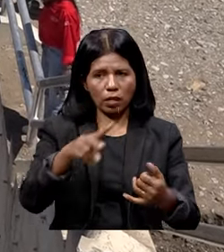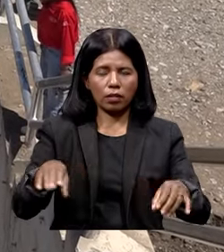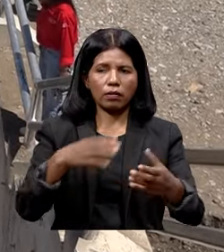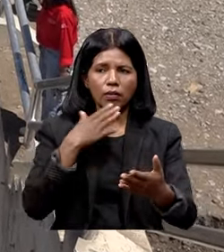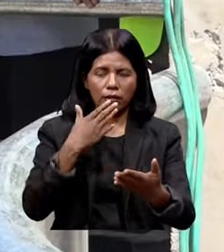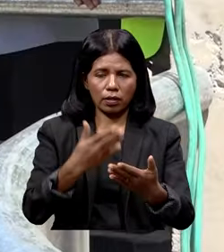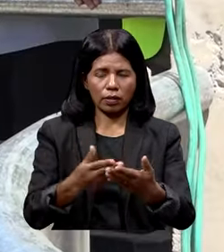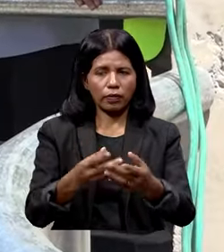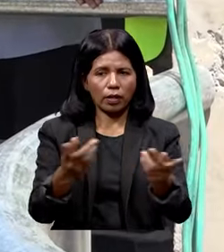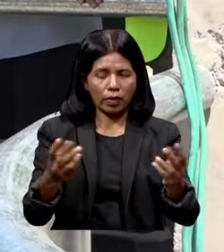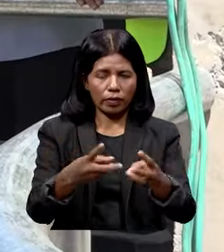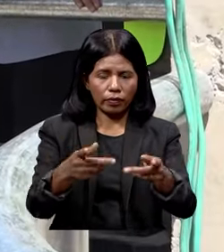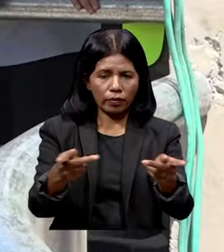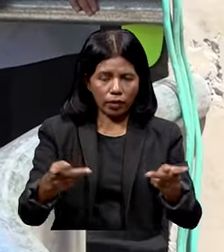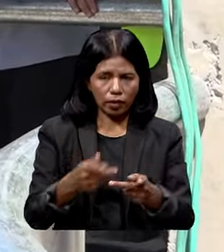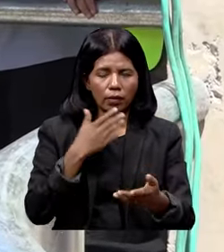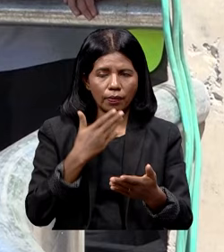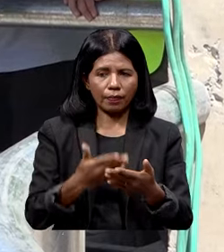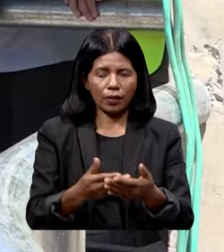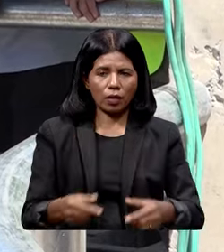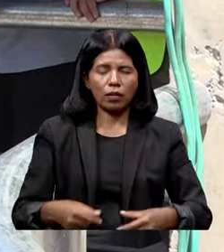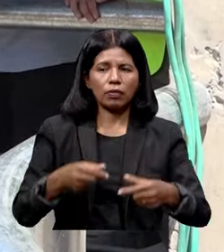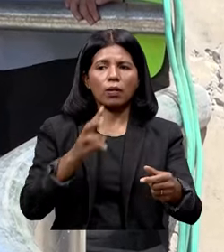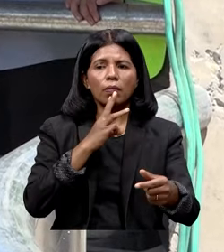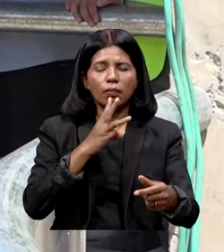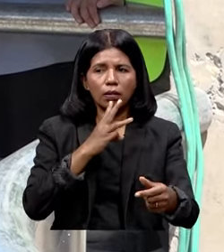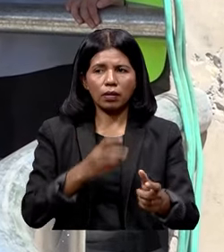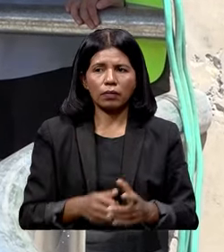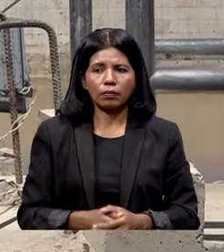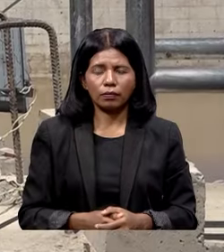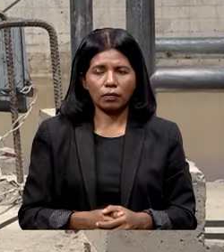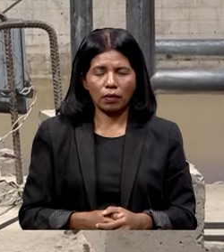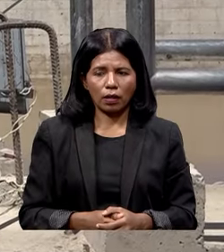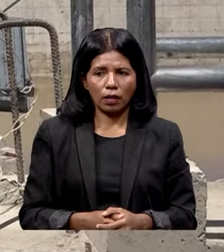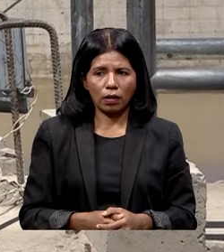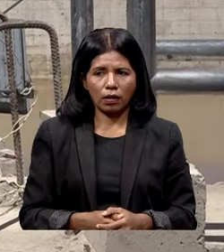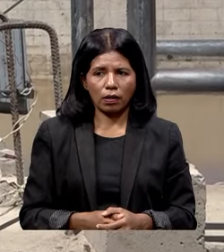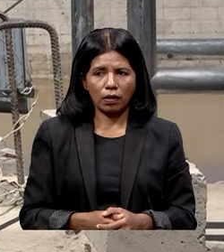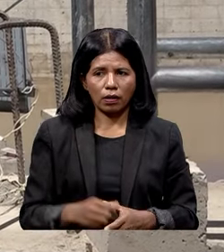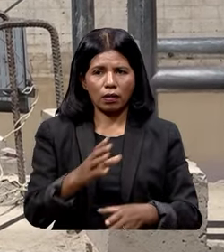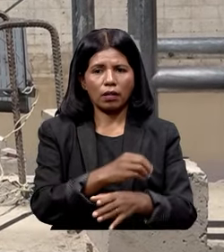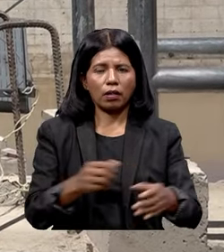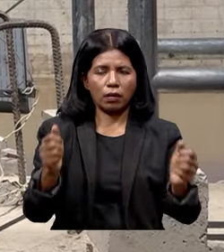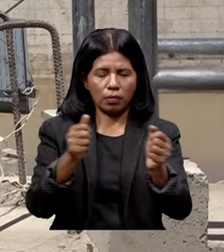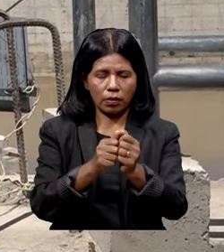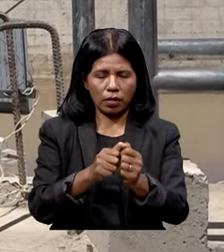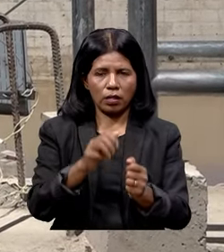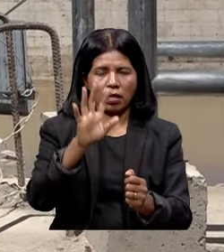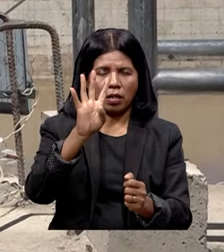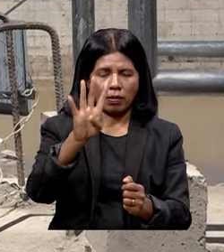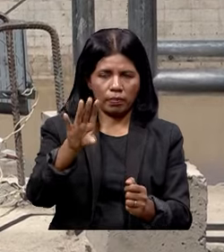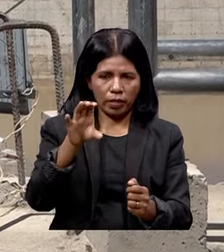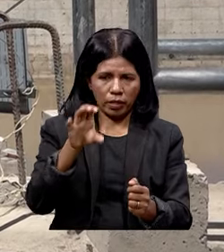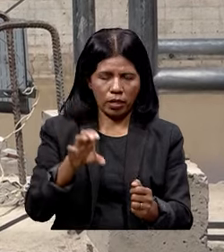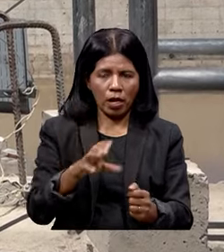kapas be irrigasaun ne se fornese beba rai liu hektare atus lima.